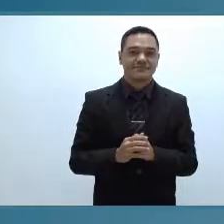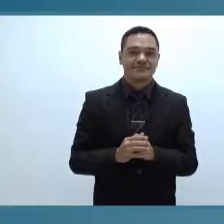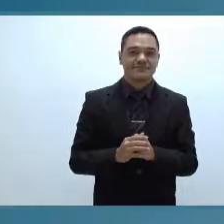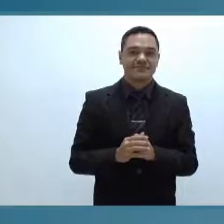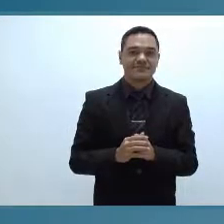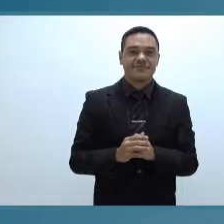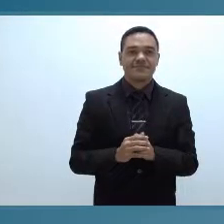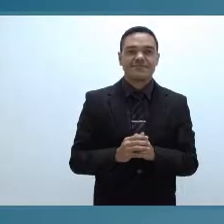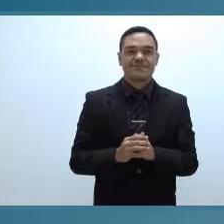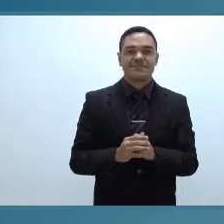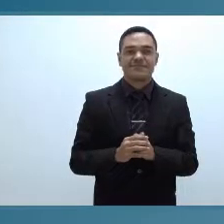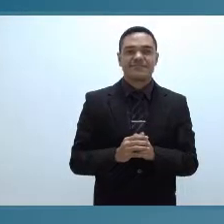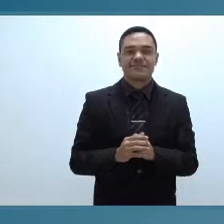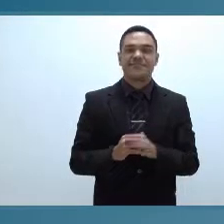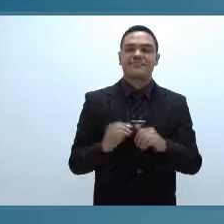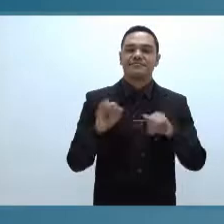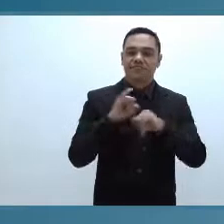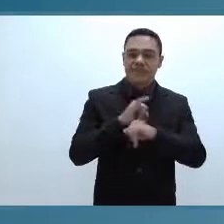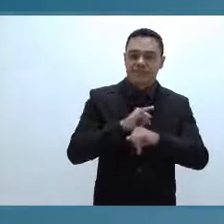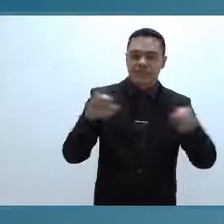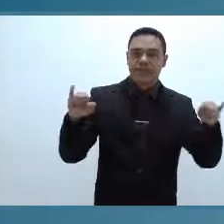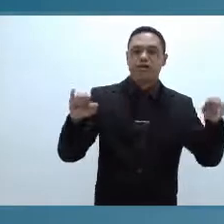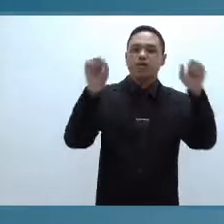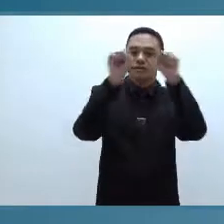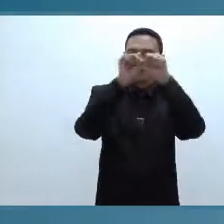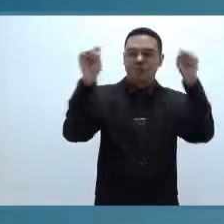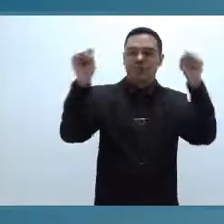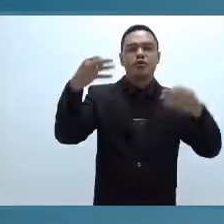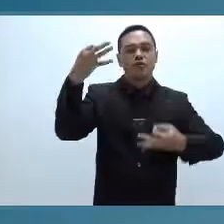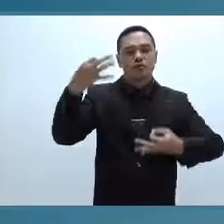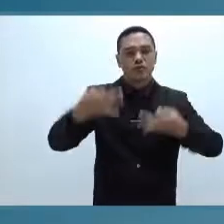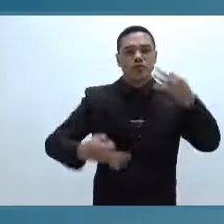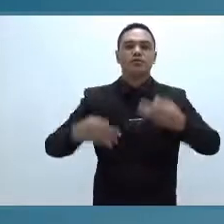eu digo que o Tribunal de Justiça do Estado do Pará,